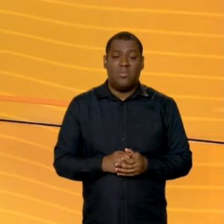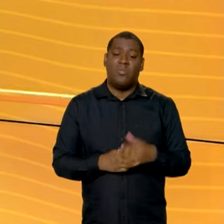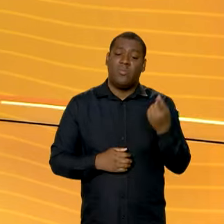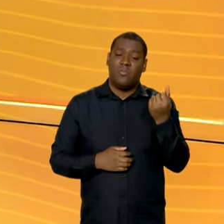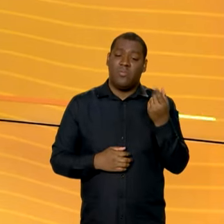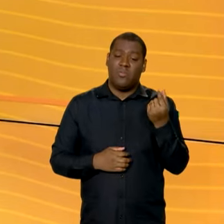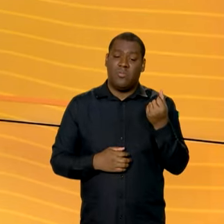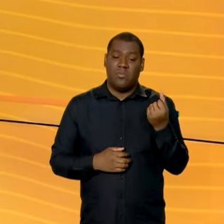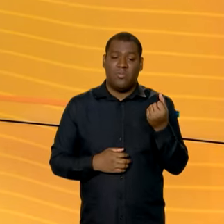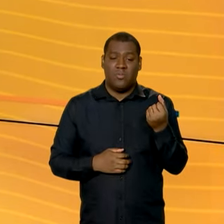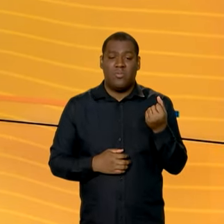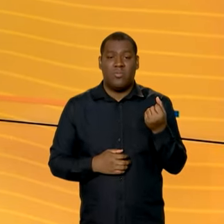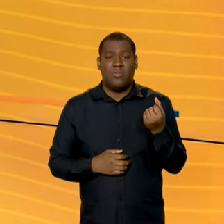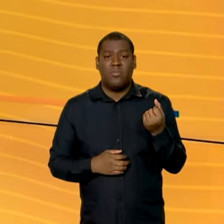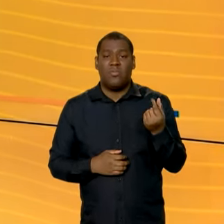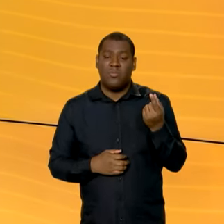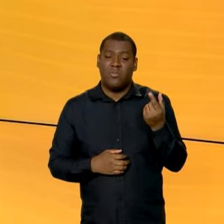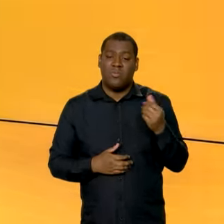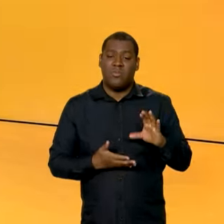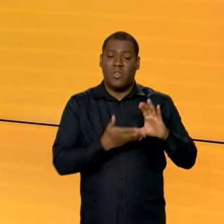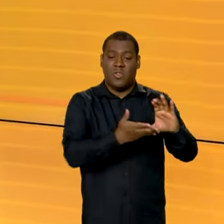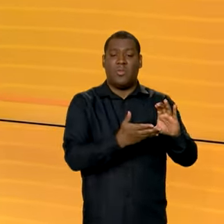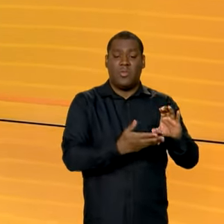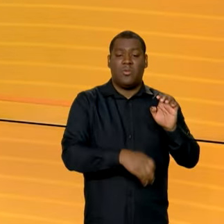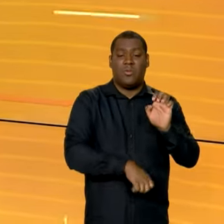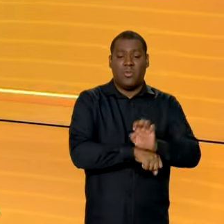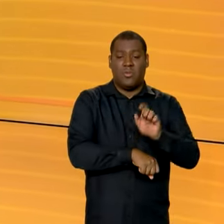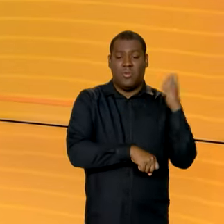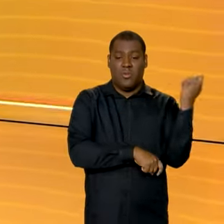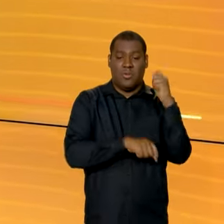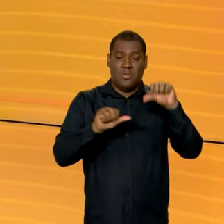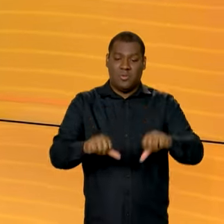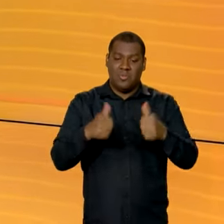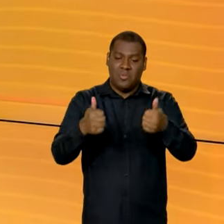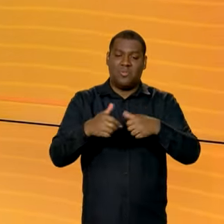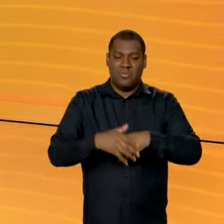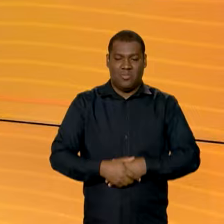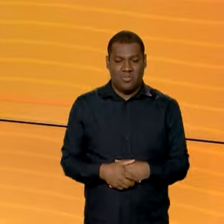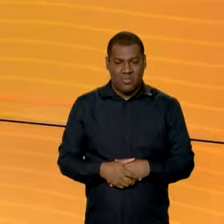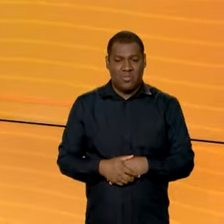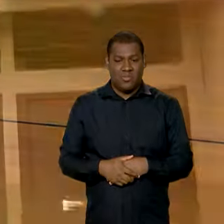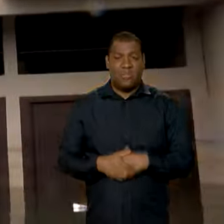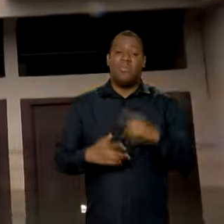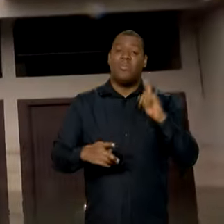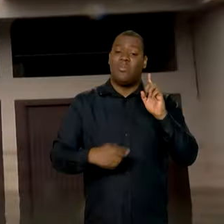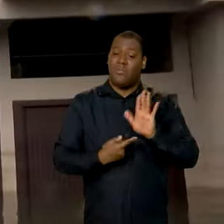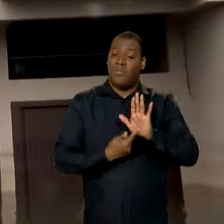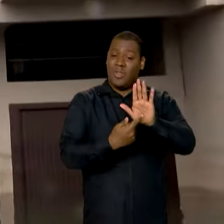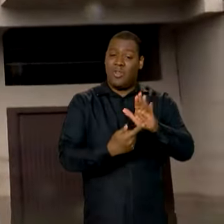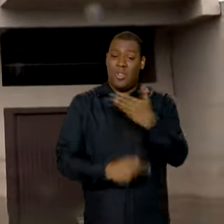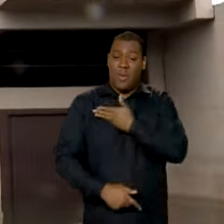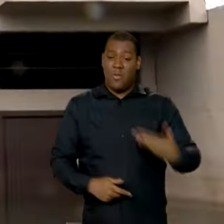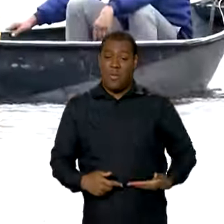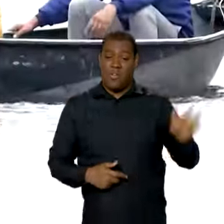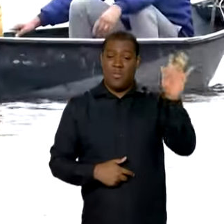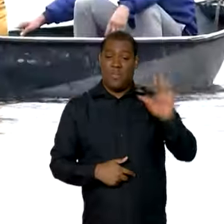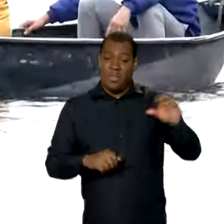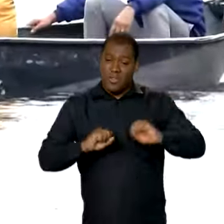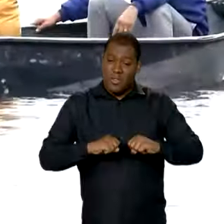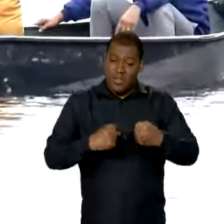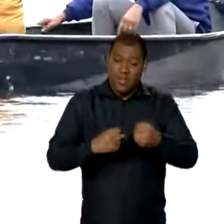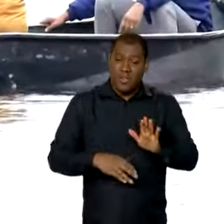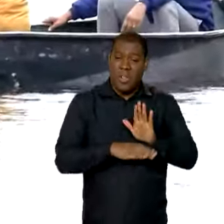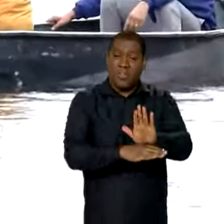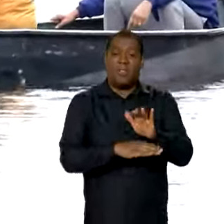dinheiro também será usado na reconstrução do Rio Grande do Sul. A seguir, os esforços do governo federal para restabelecer a energia